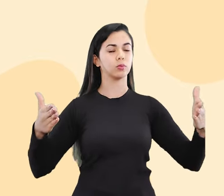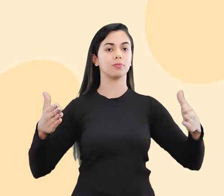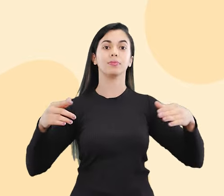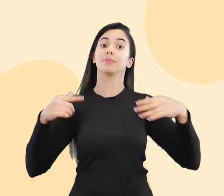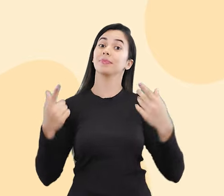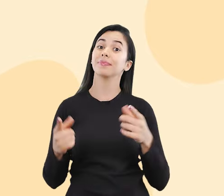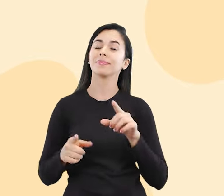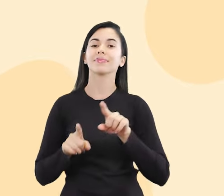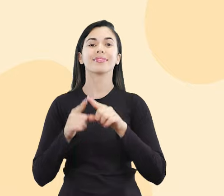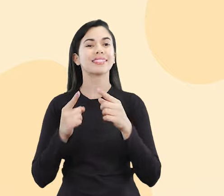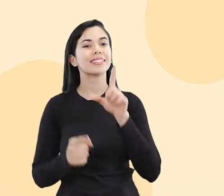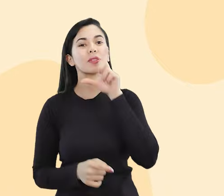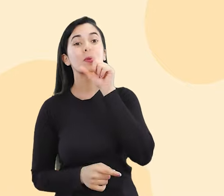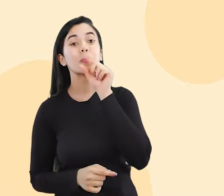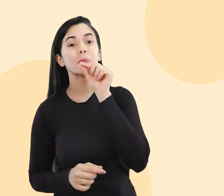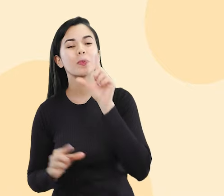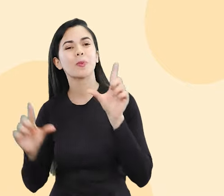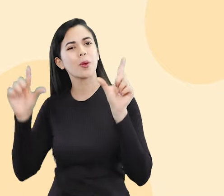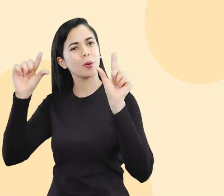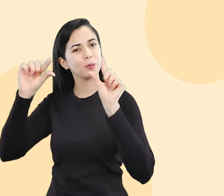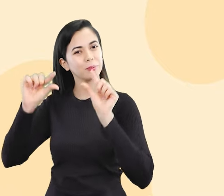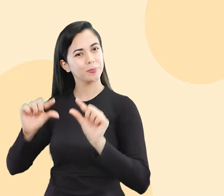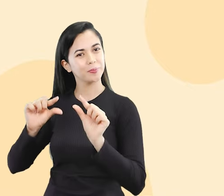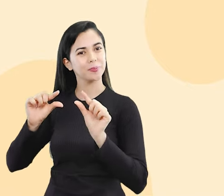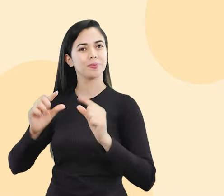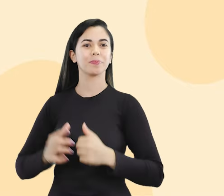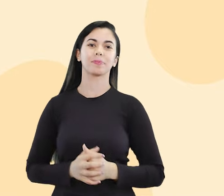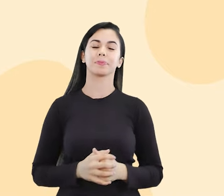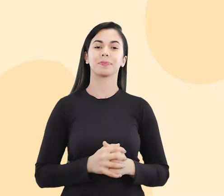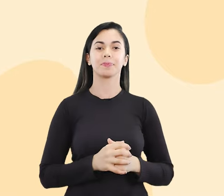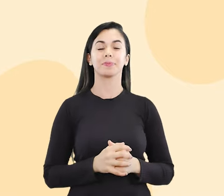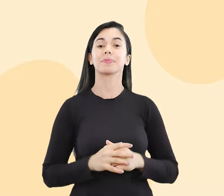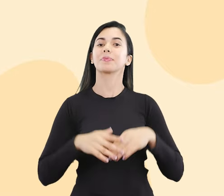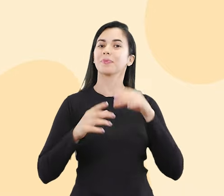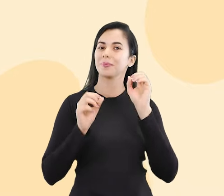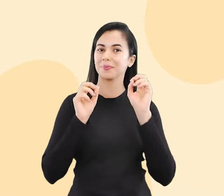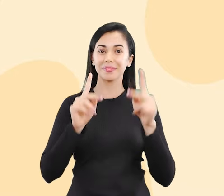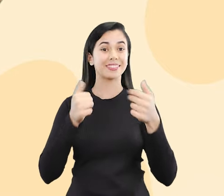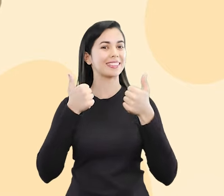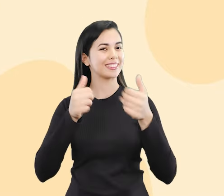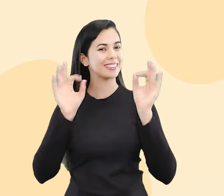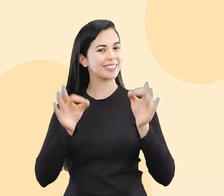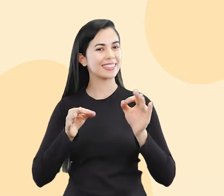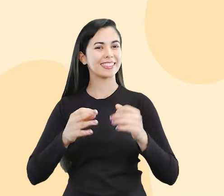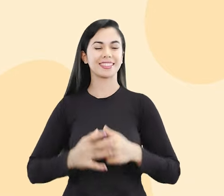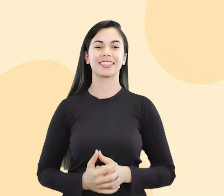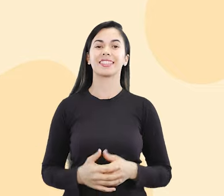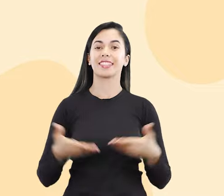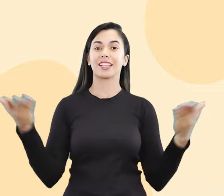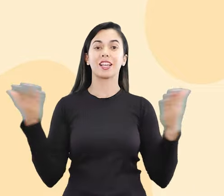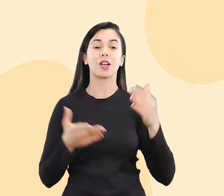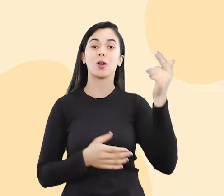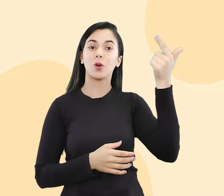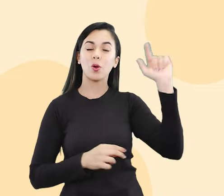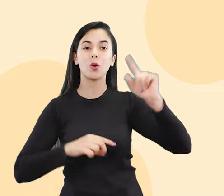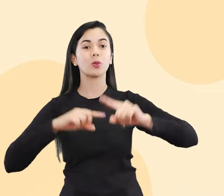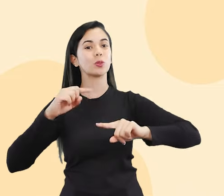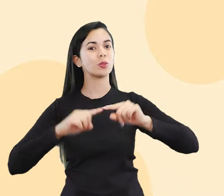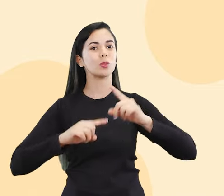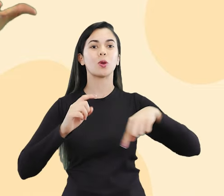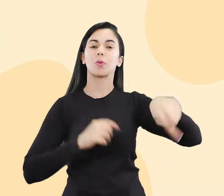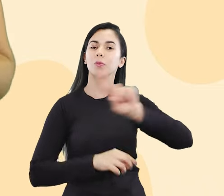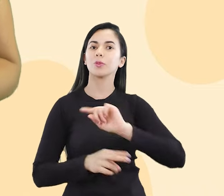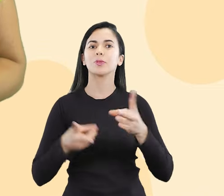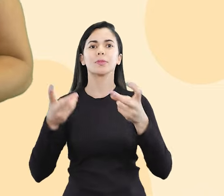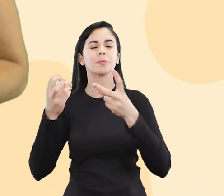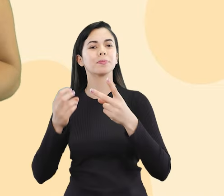grande e o passarinho pequeno. Muito bem, trouxe aqui outros objetos